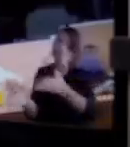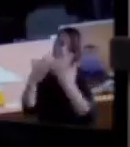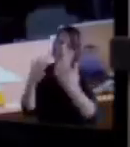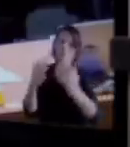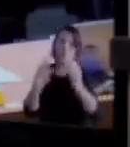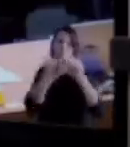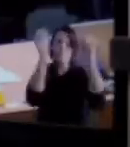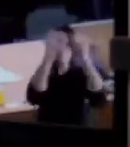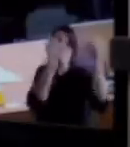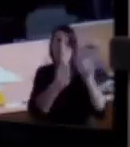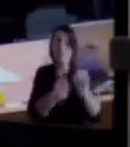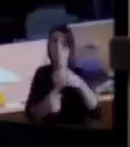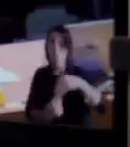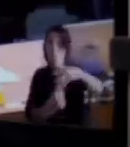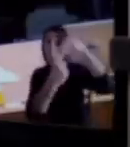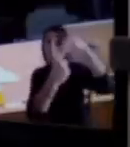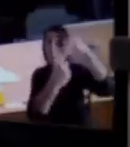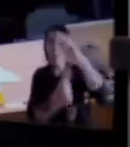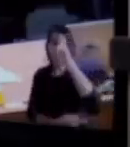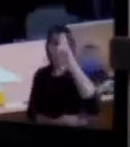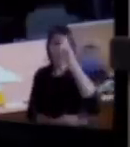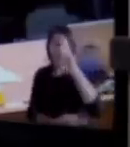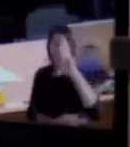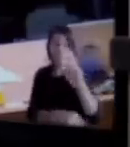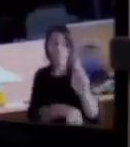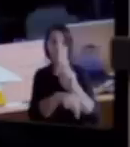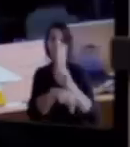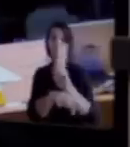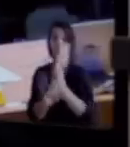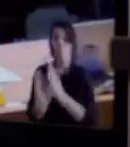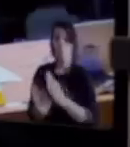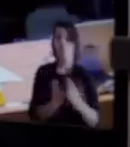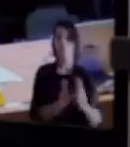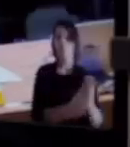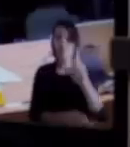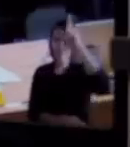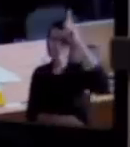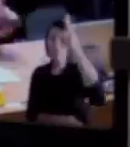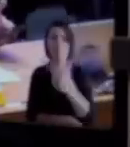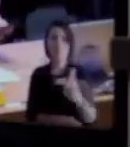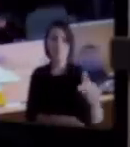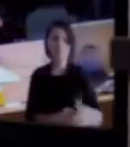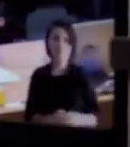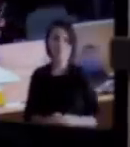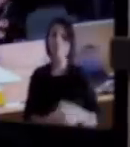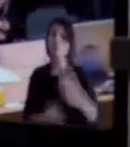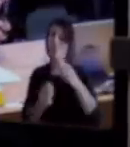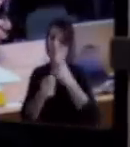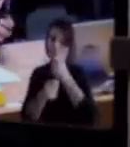há uma responsável você repara isso foi condenado agora 17 e ele continua falando então não havia